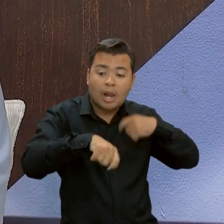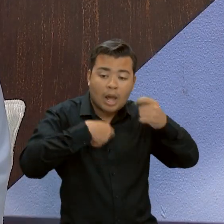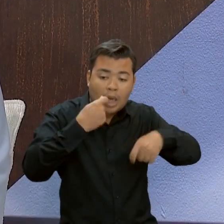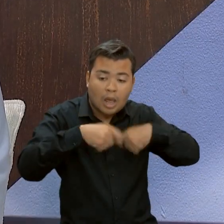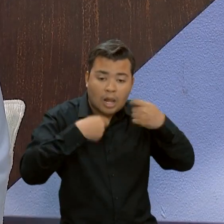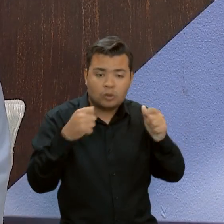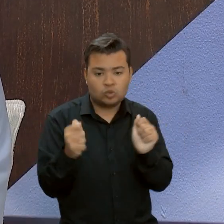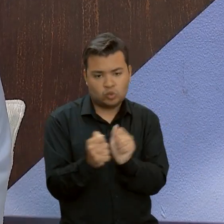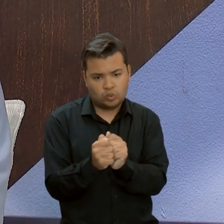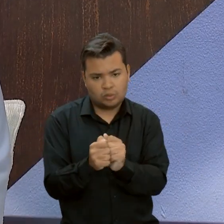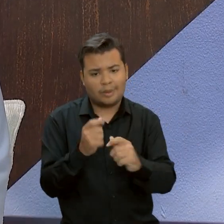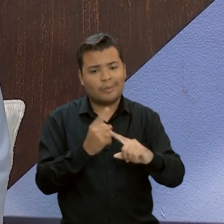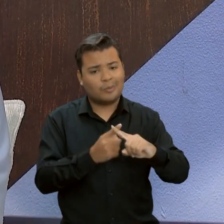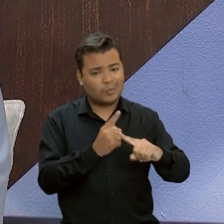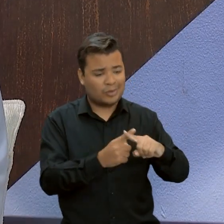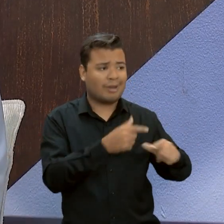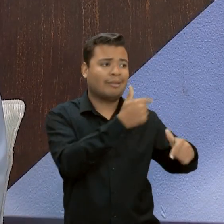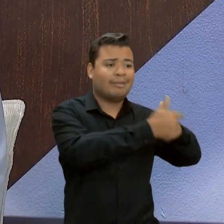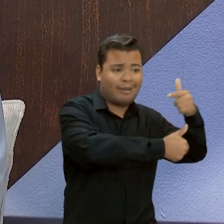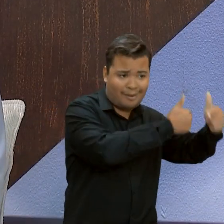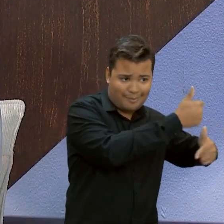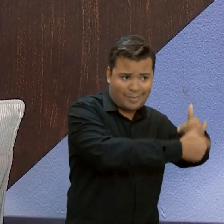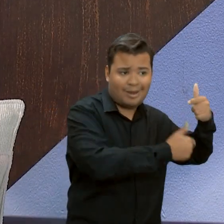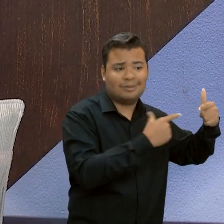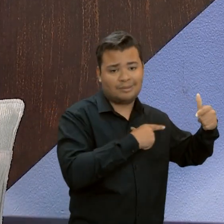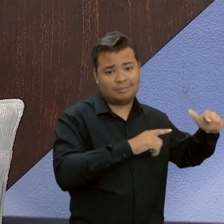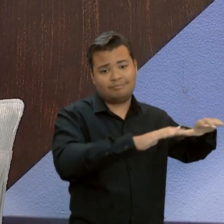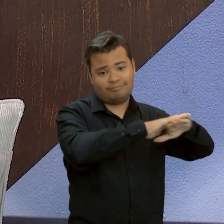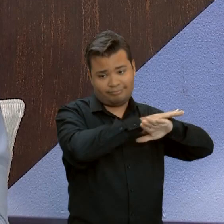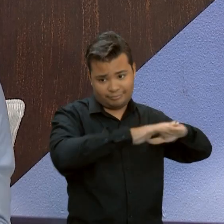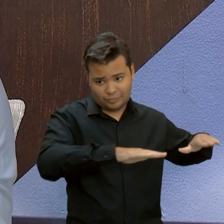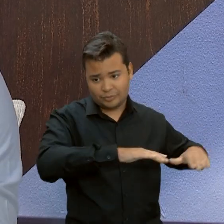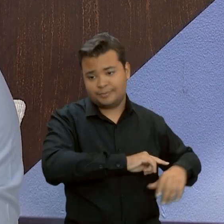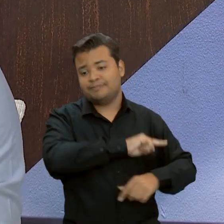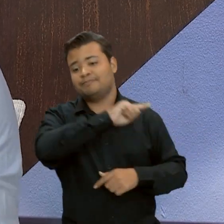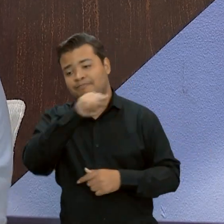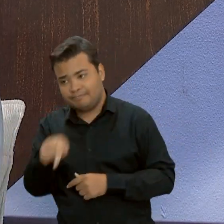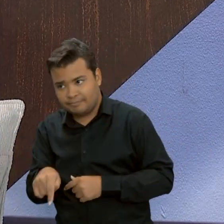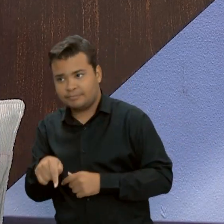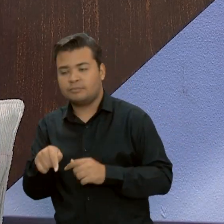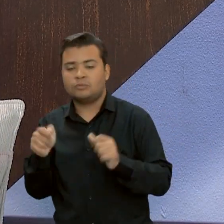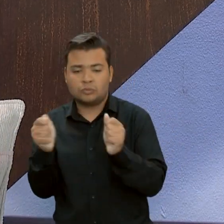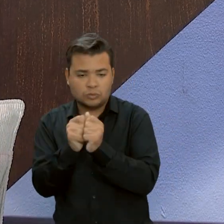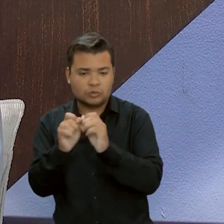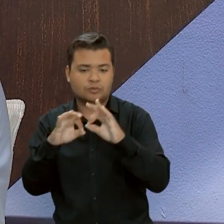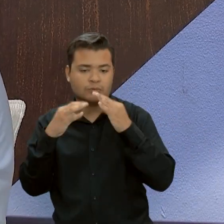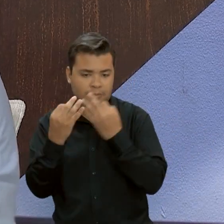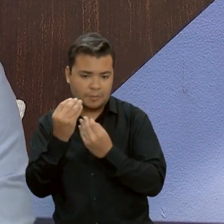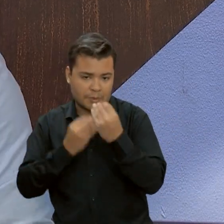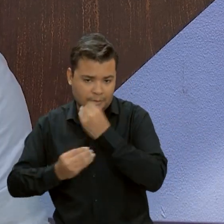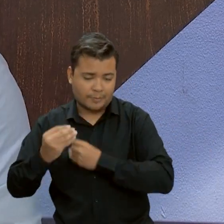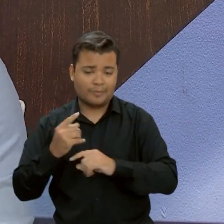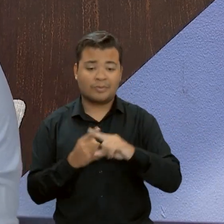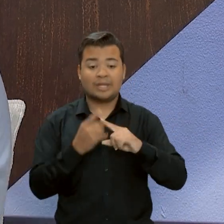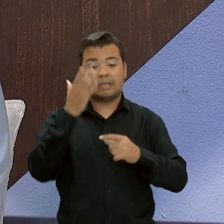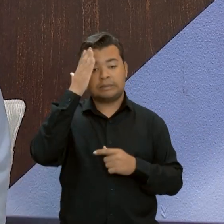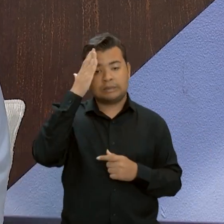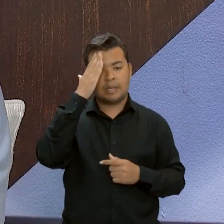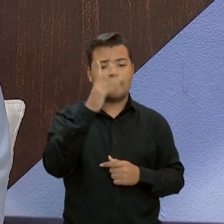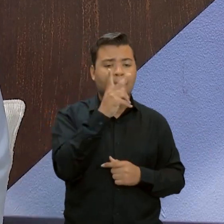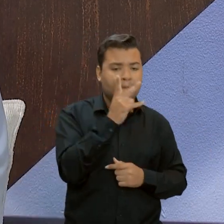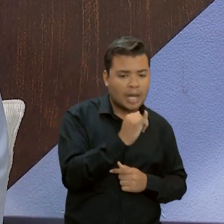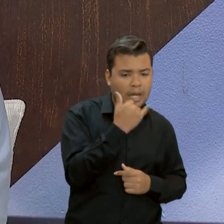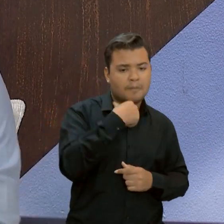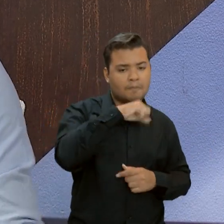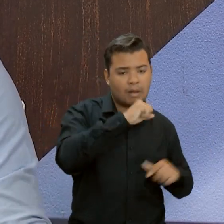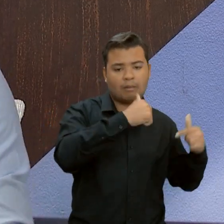tempo necessário e é aquele hoje. Hoje, por exemplo, a mulher tem que trabalhar juntamente com o pai, a mãe e o pai trabalham juntos, mas aí